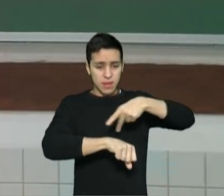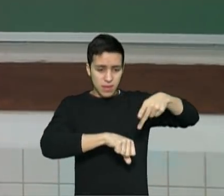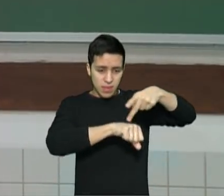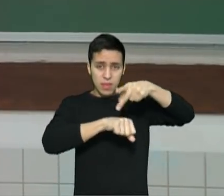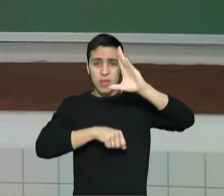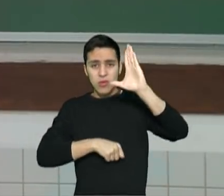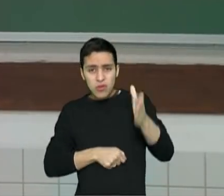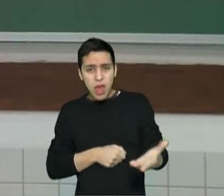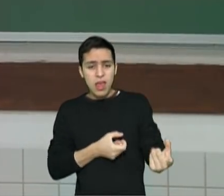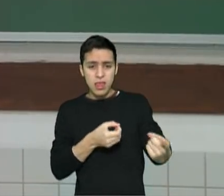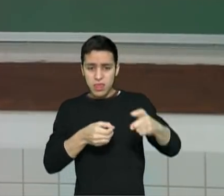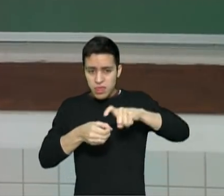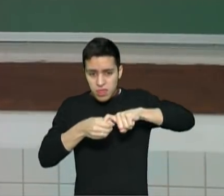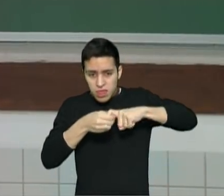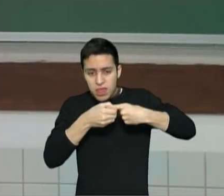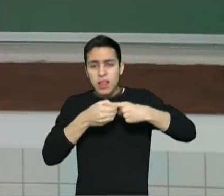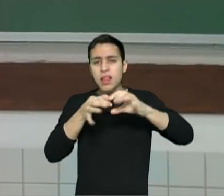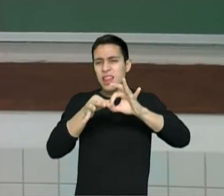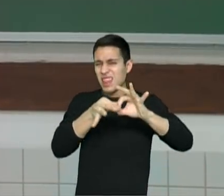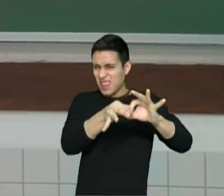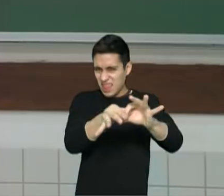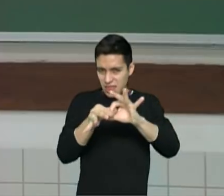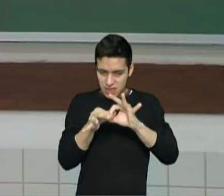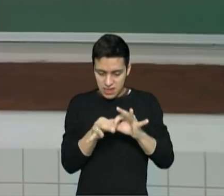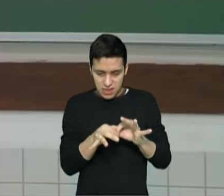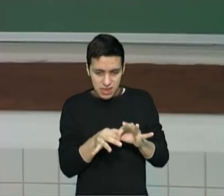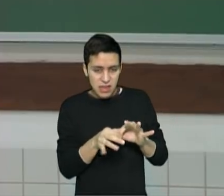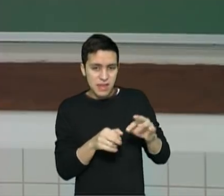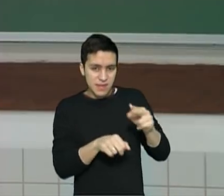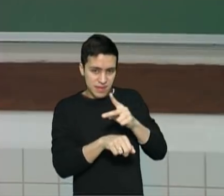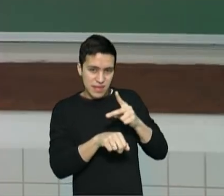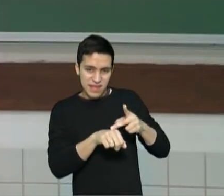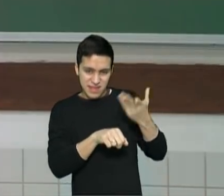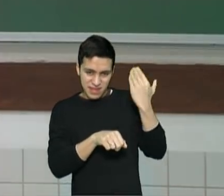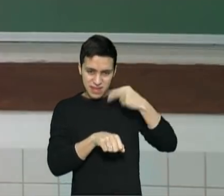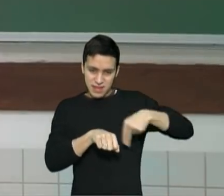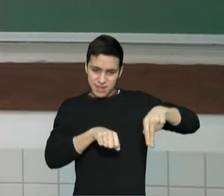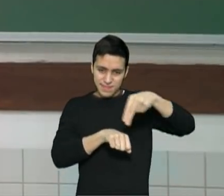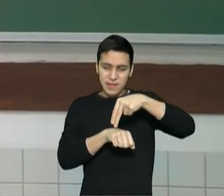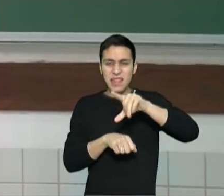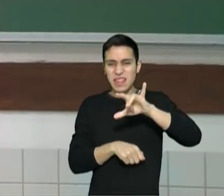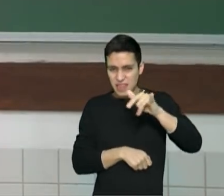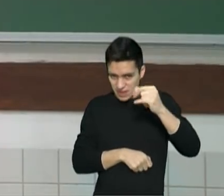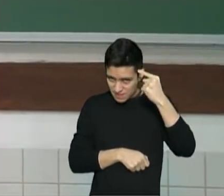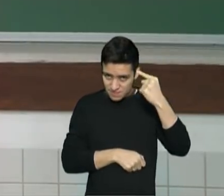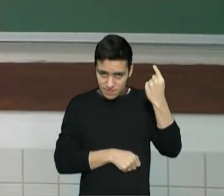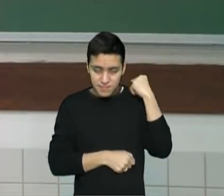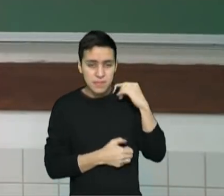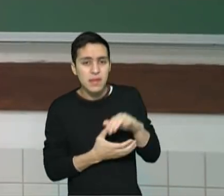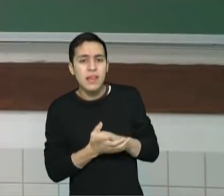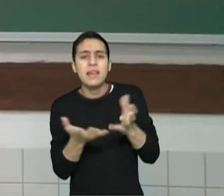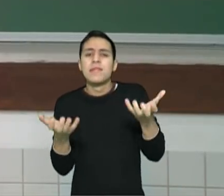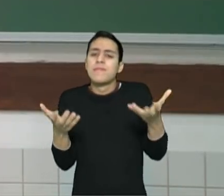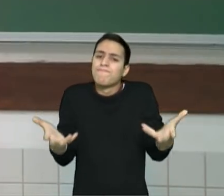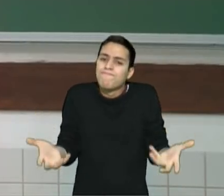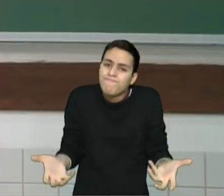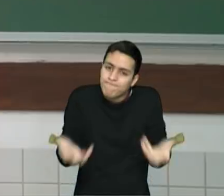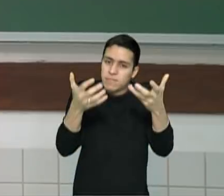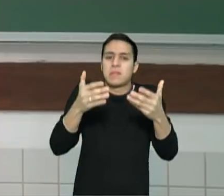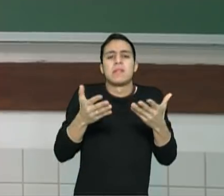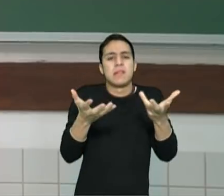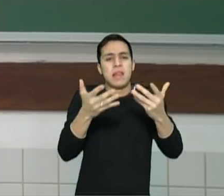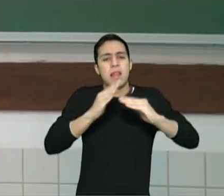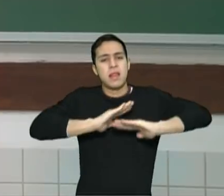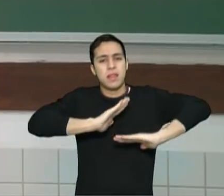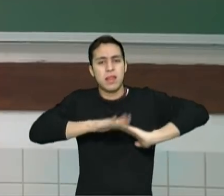que já pertenciam à Liga das Nações, que eu já comentei que era o nome anterior, quiseram dar um engrandecimento e